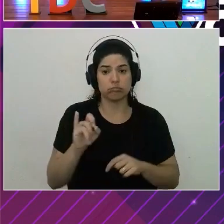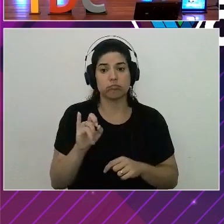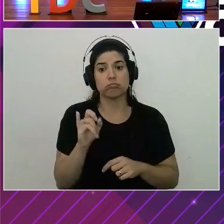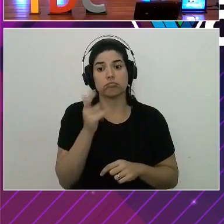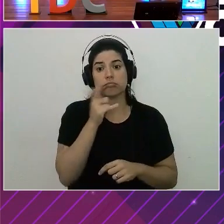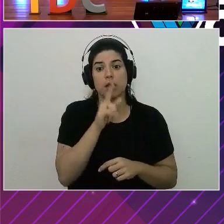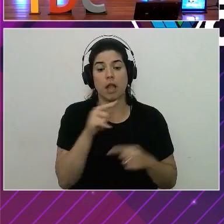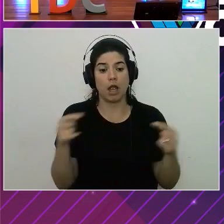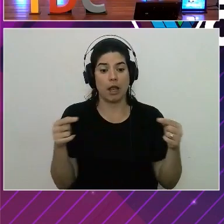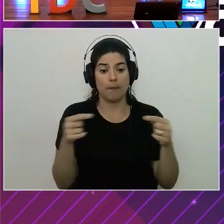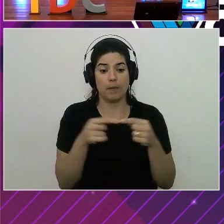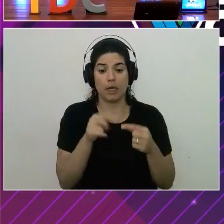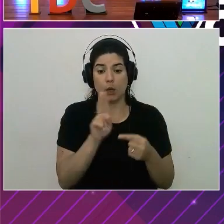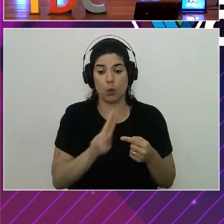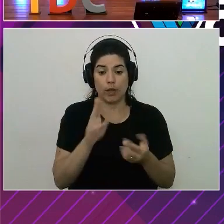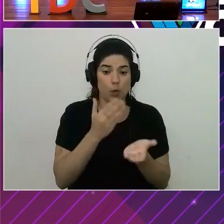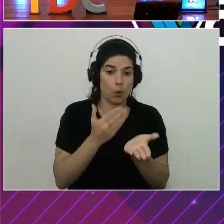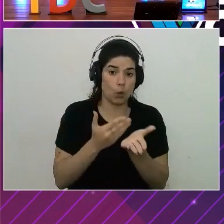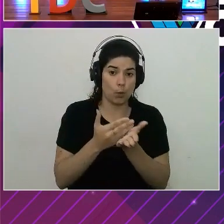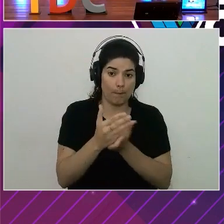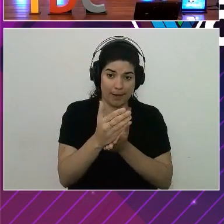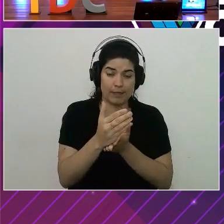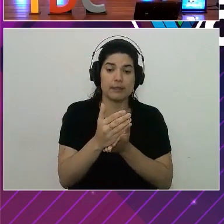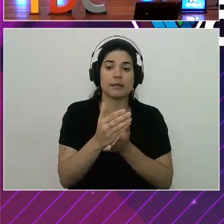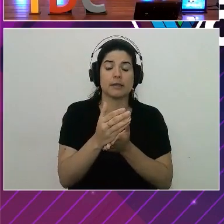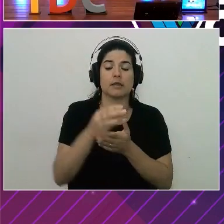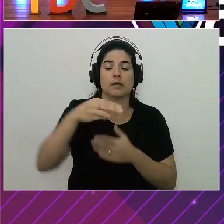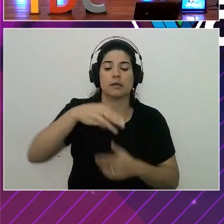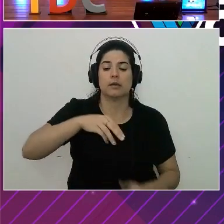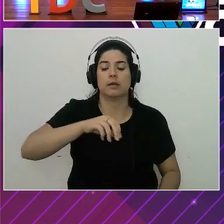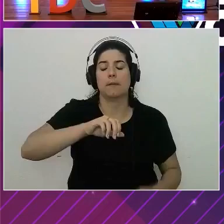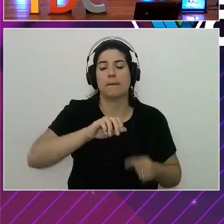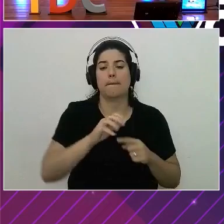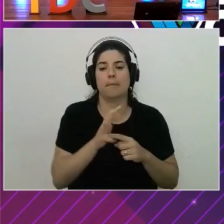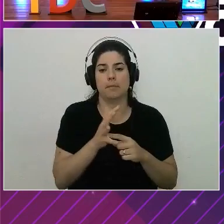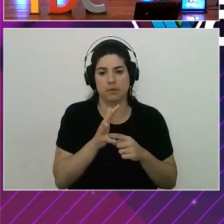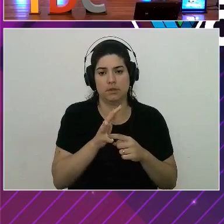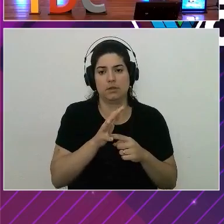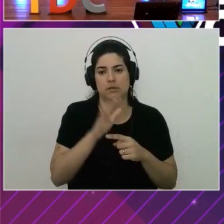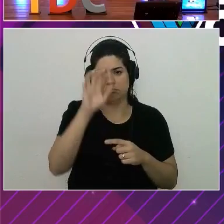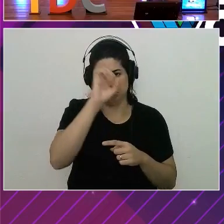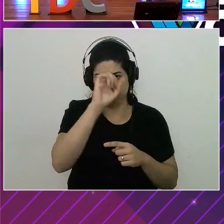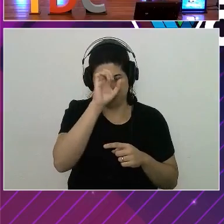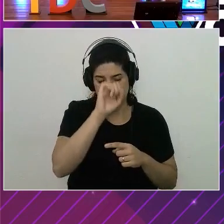alguma coisa ligada à inteligência artificial. E, por fim,